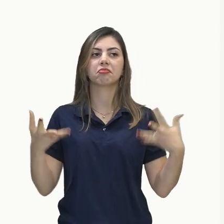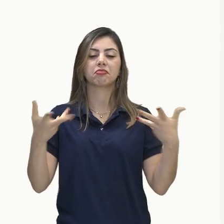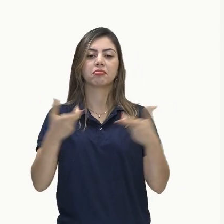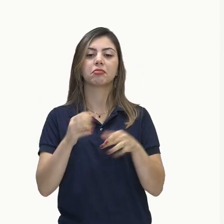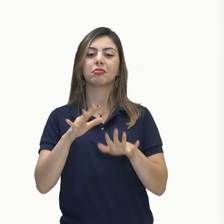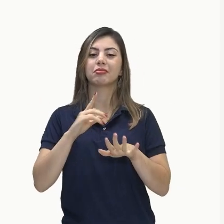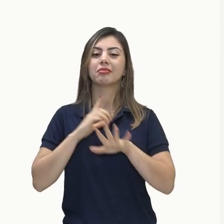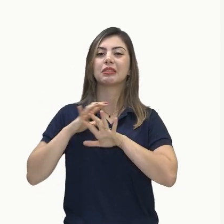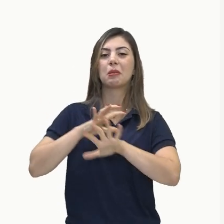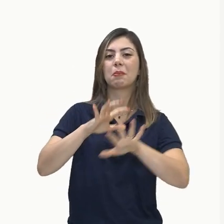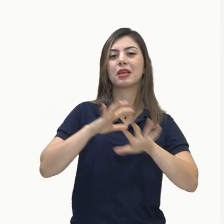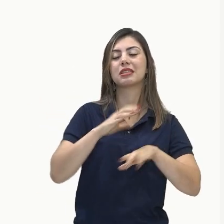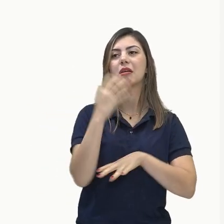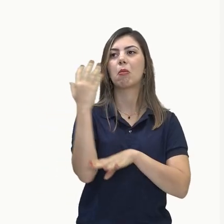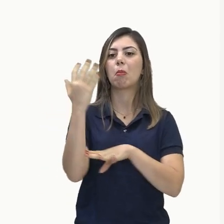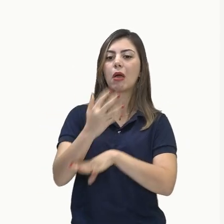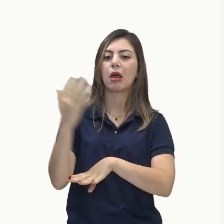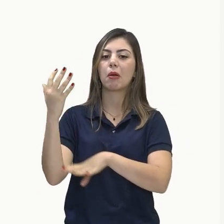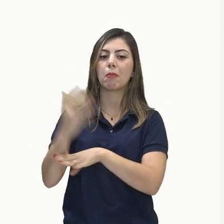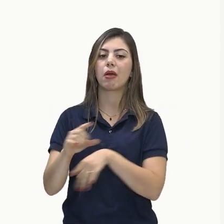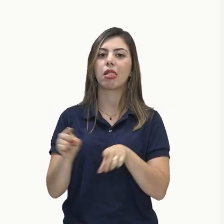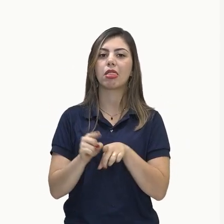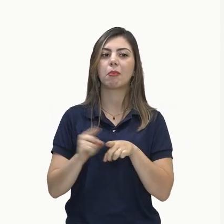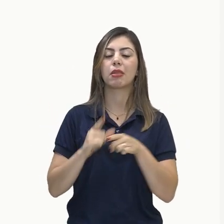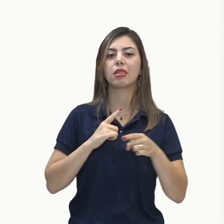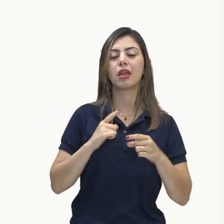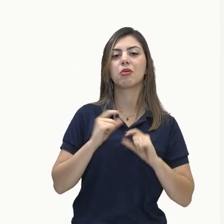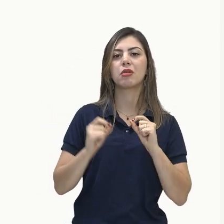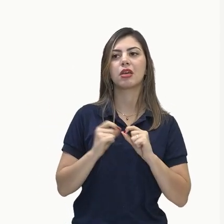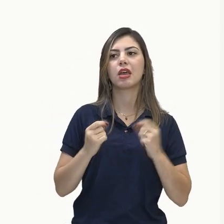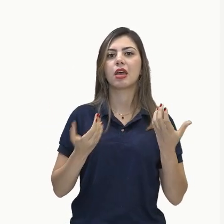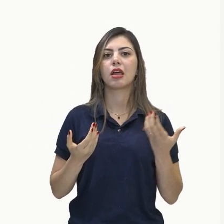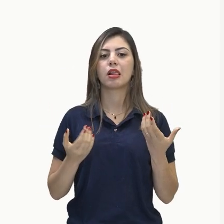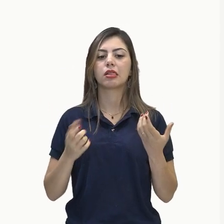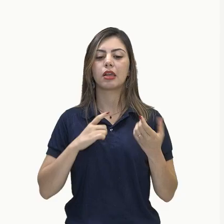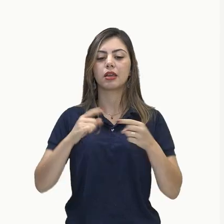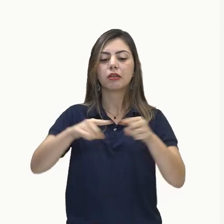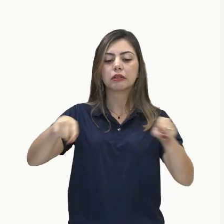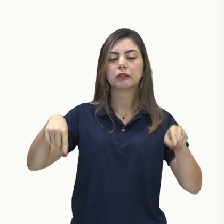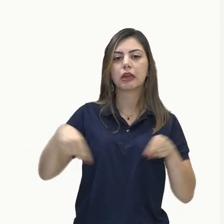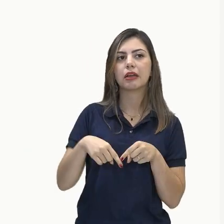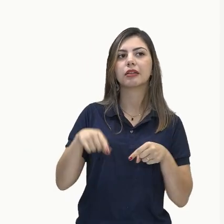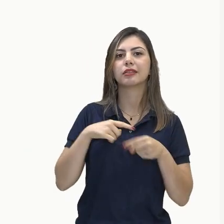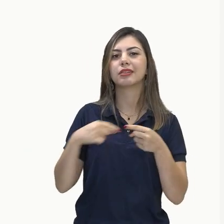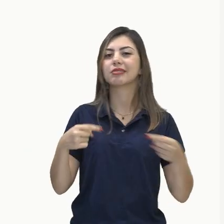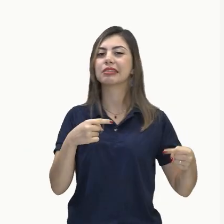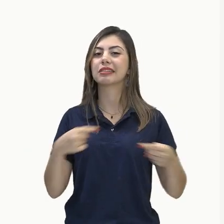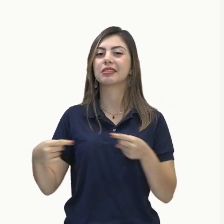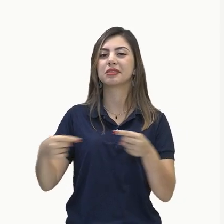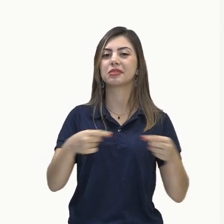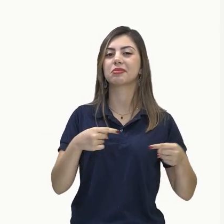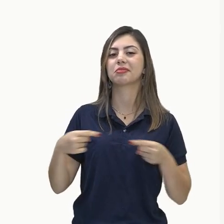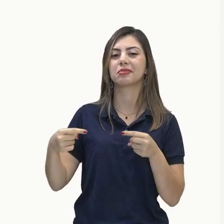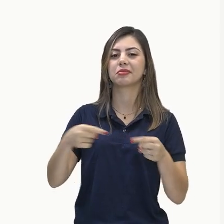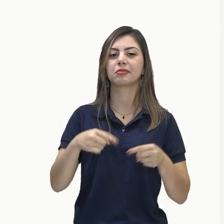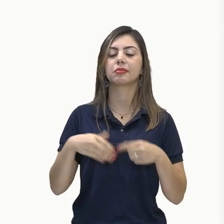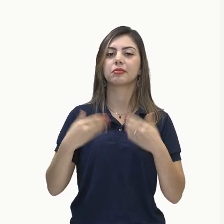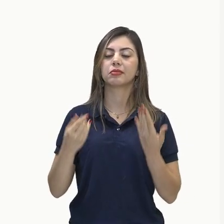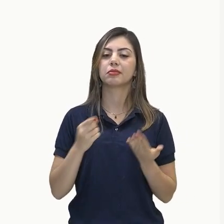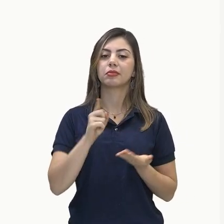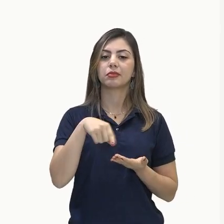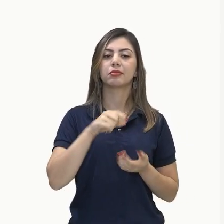por desmatamentos e conflitos de terra. Então, a gente verifica que acaba sendo a ZEE